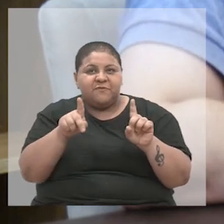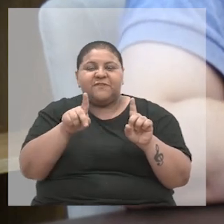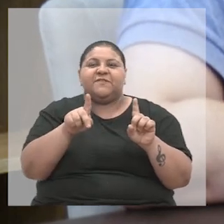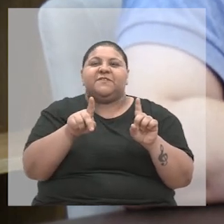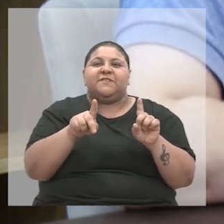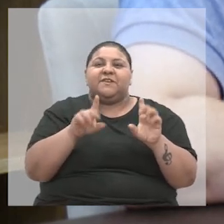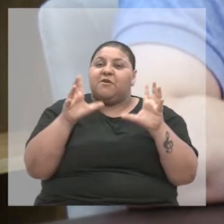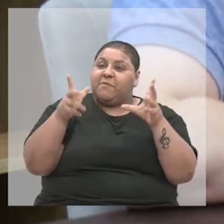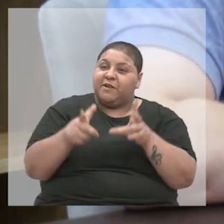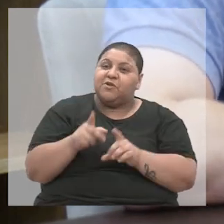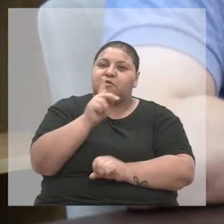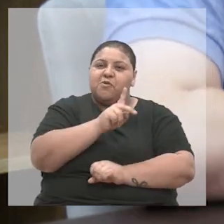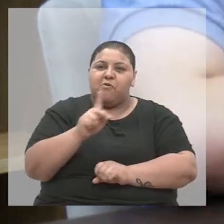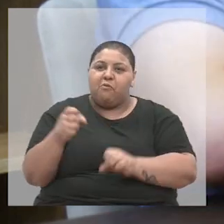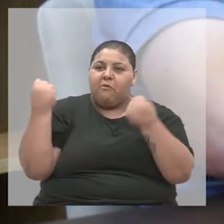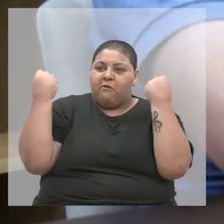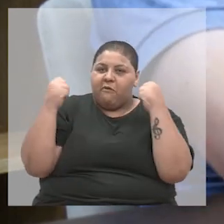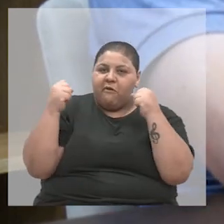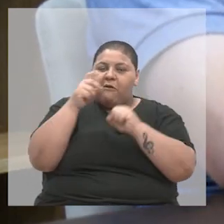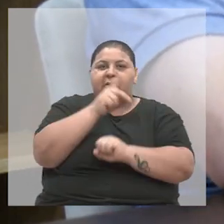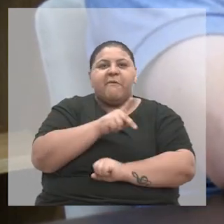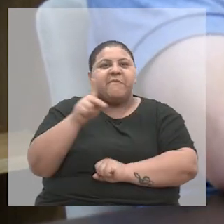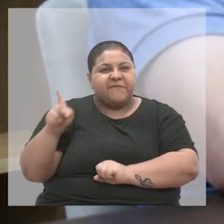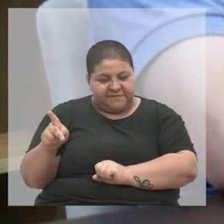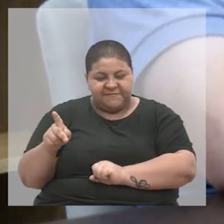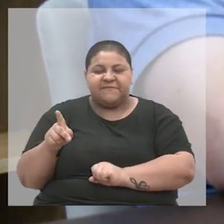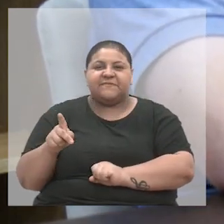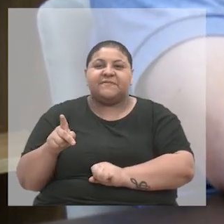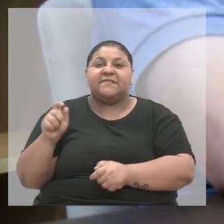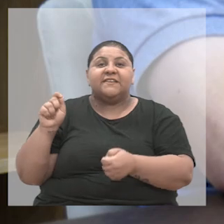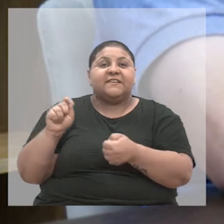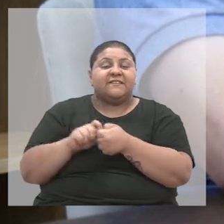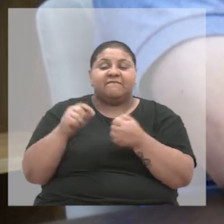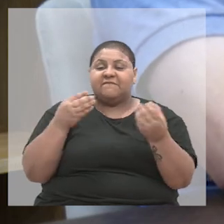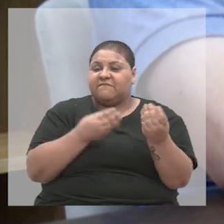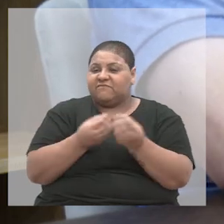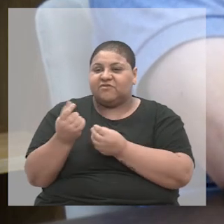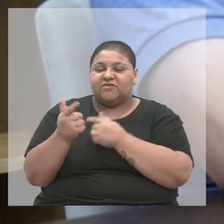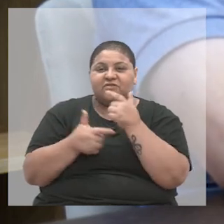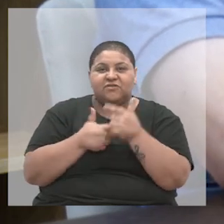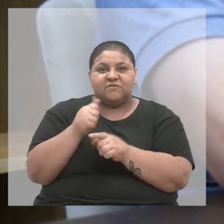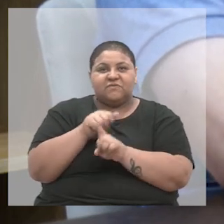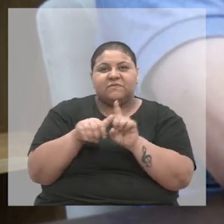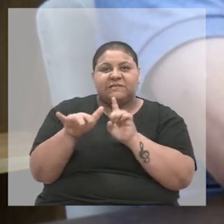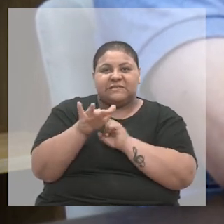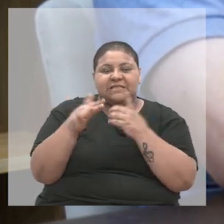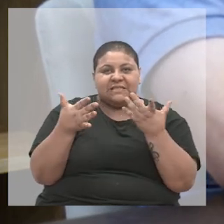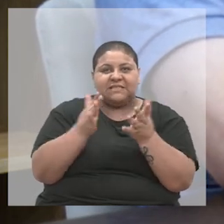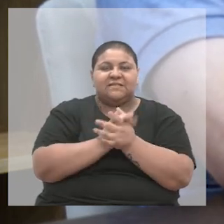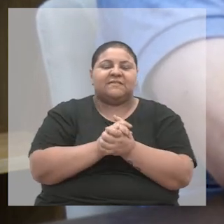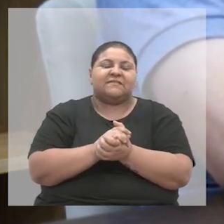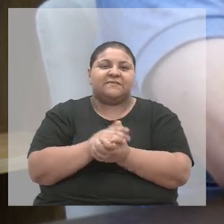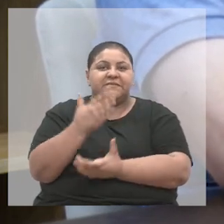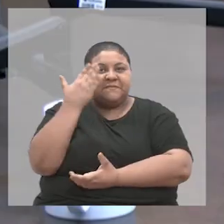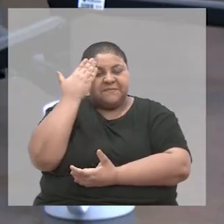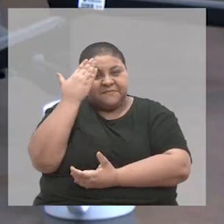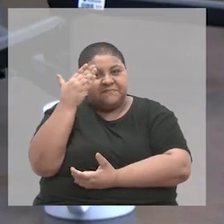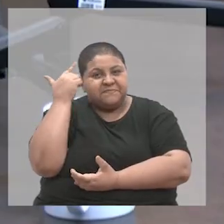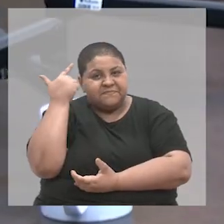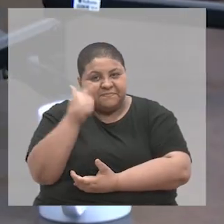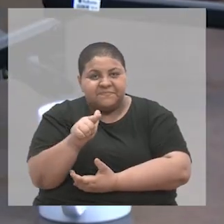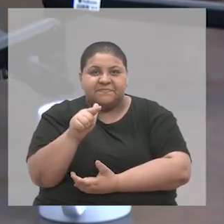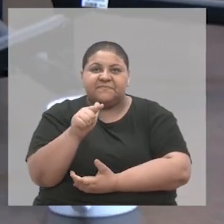professor Fonseca aqui também para todos os educadores físicos, professores de educação física que fazem muito por esse trabalho social.